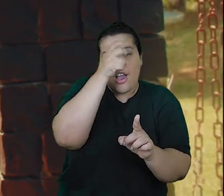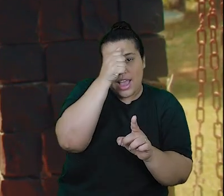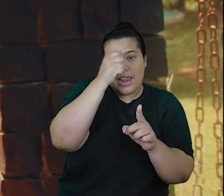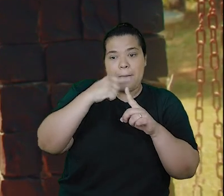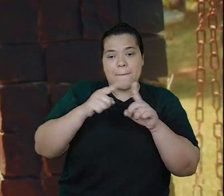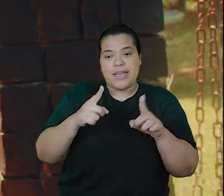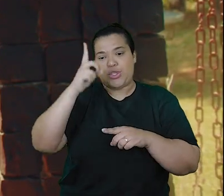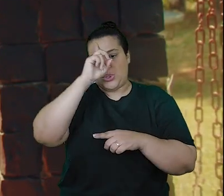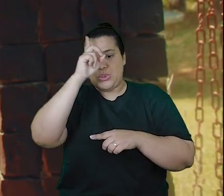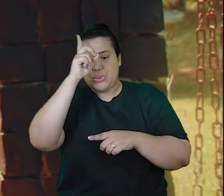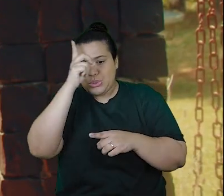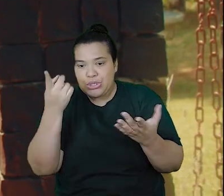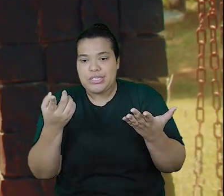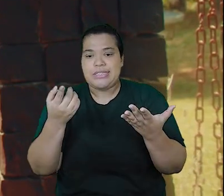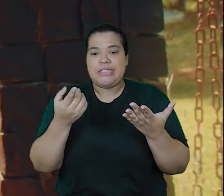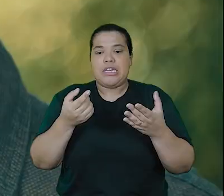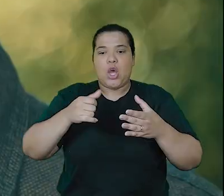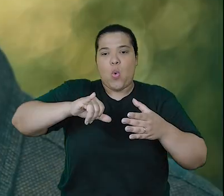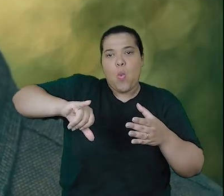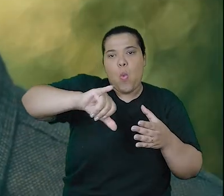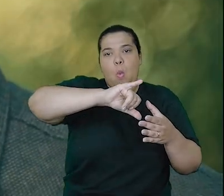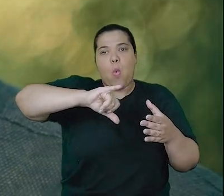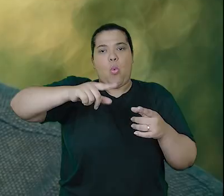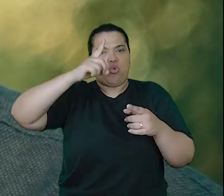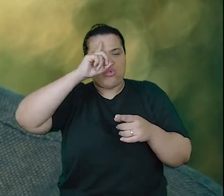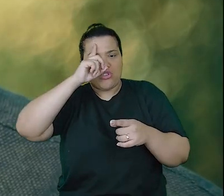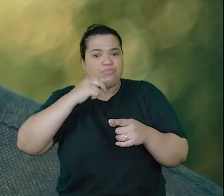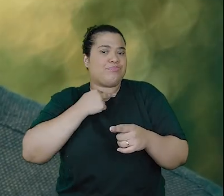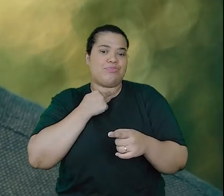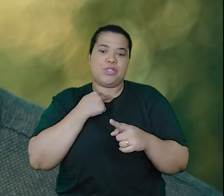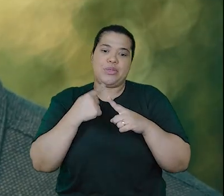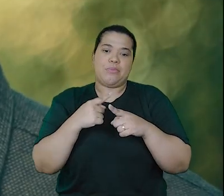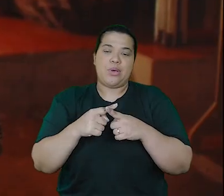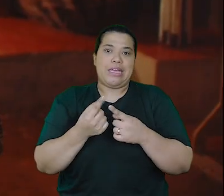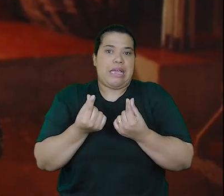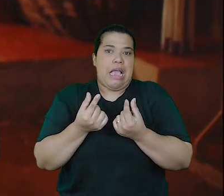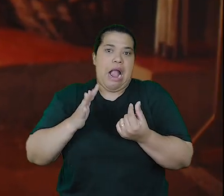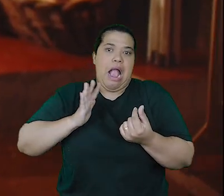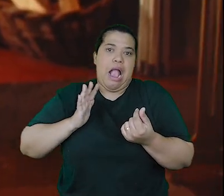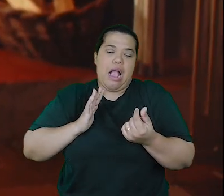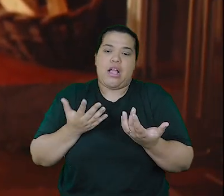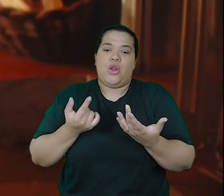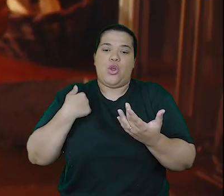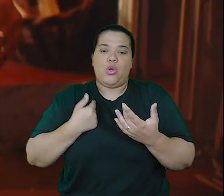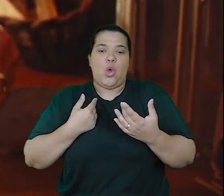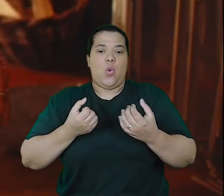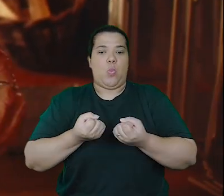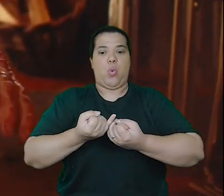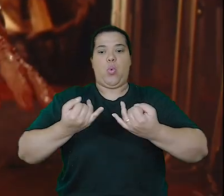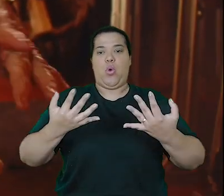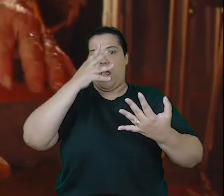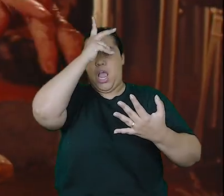galinha, o tocho que nós falávamos, né? Galinha em molho todo dia, porque tinha um certo custo também, né? Não tinha estrutura para